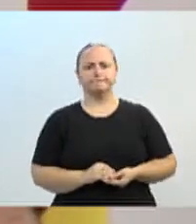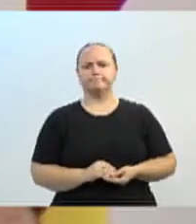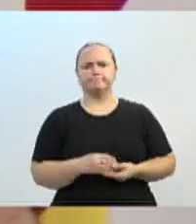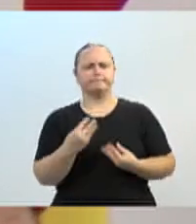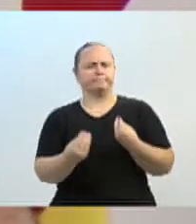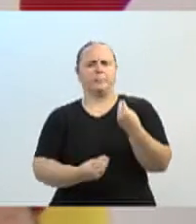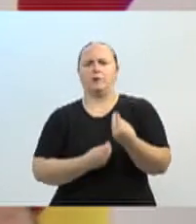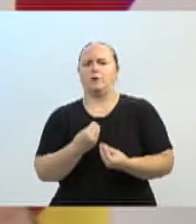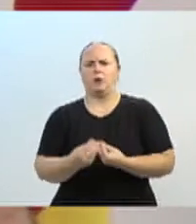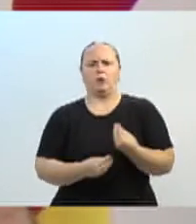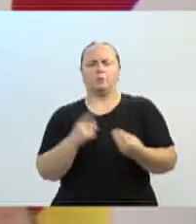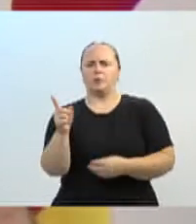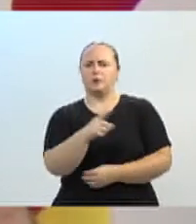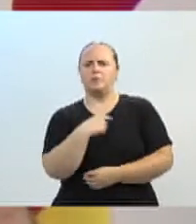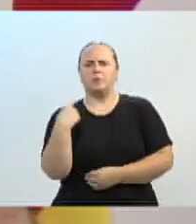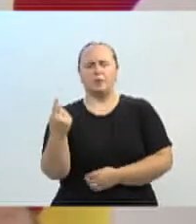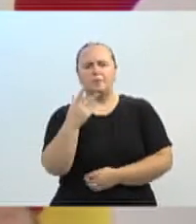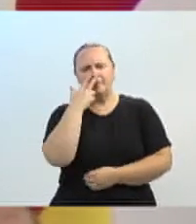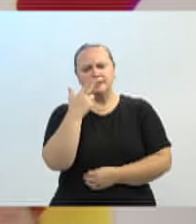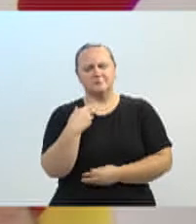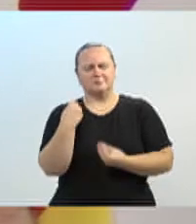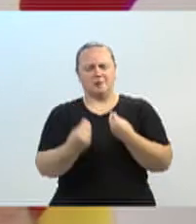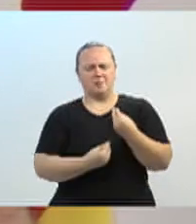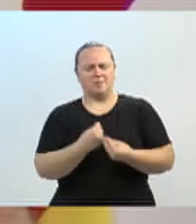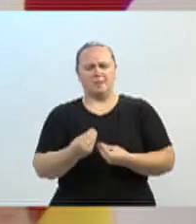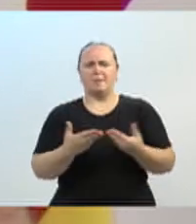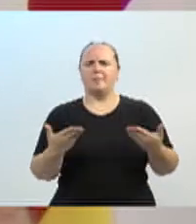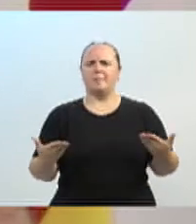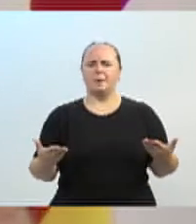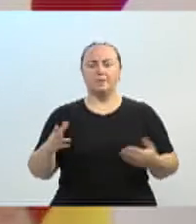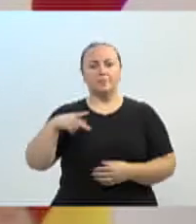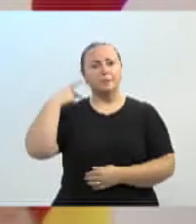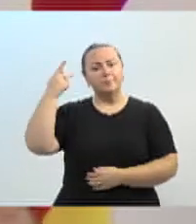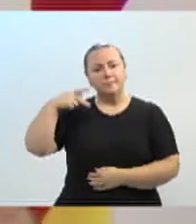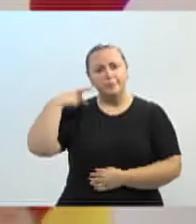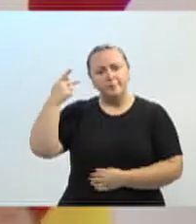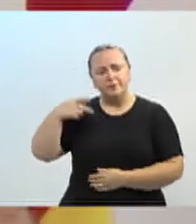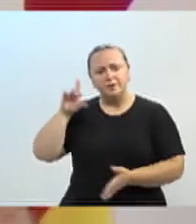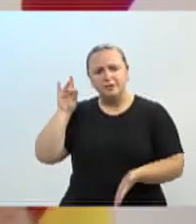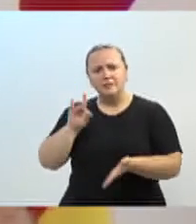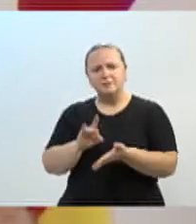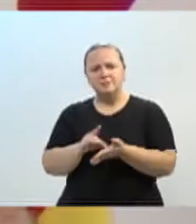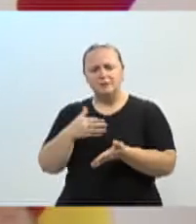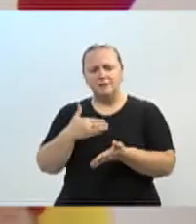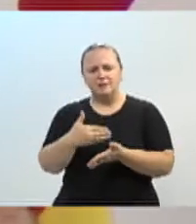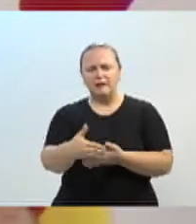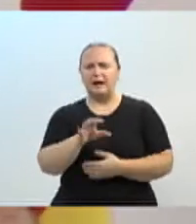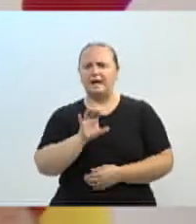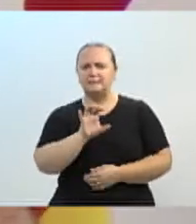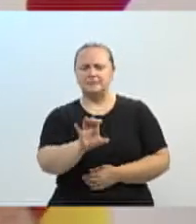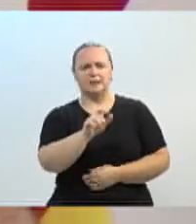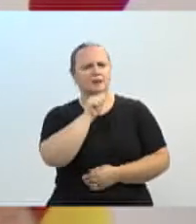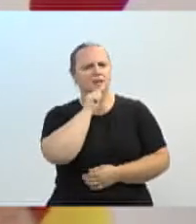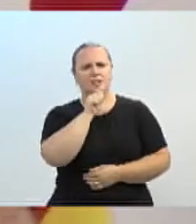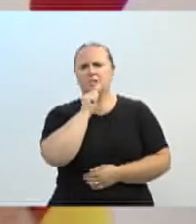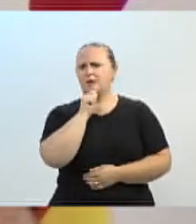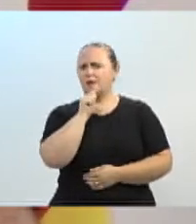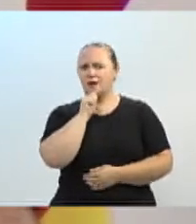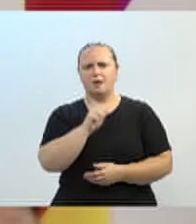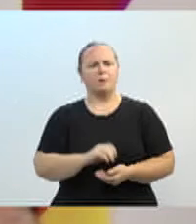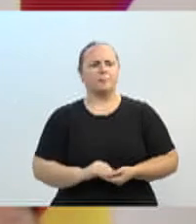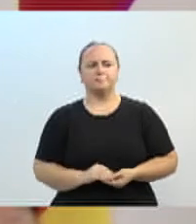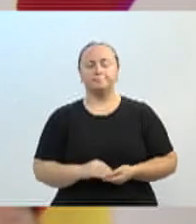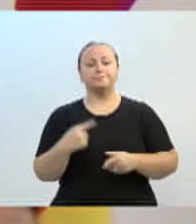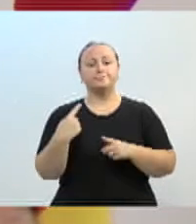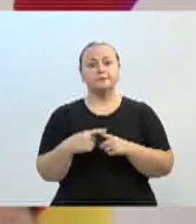razão alguma para nós, membros da classe política, impormos tamanhas dificuldades às pessoas que somente